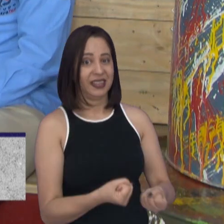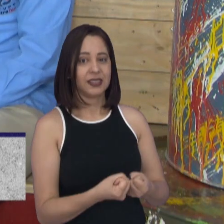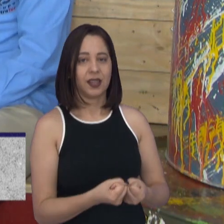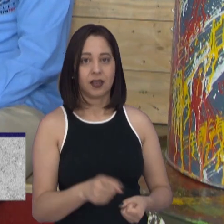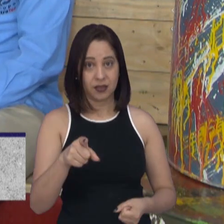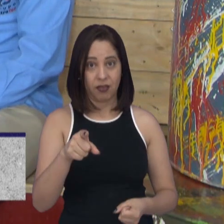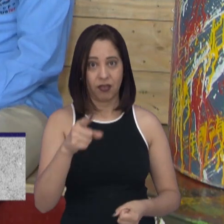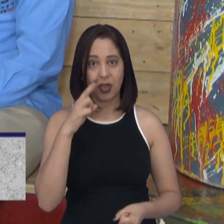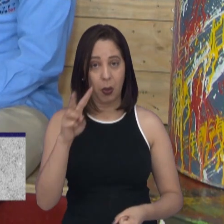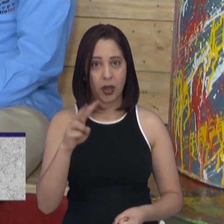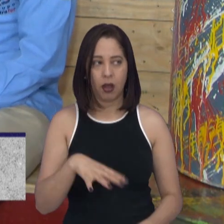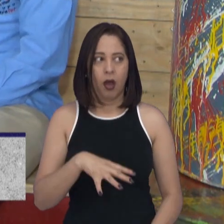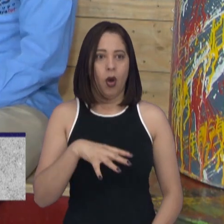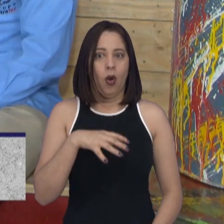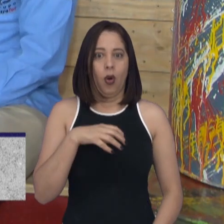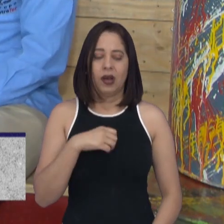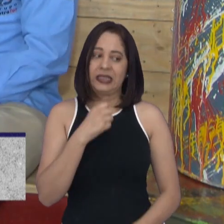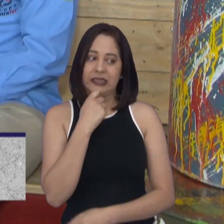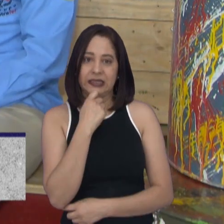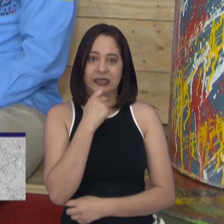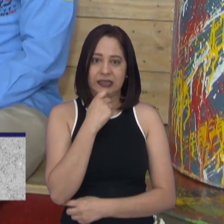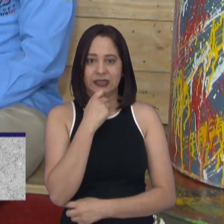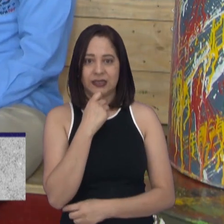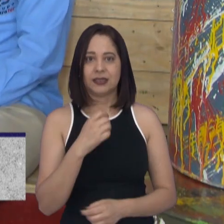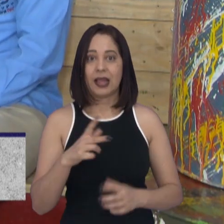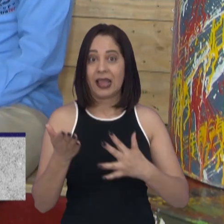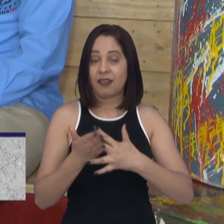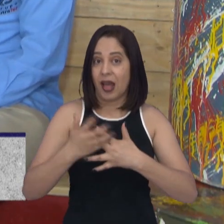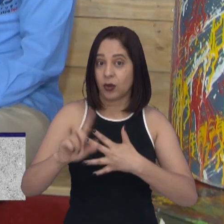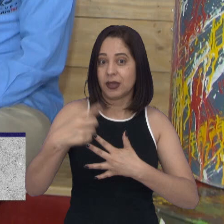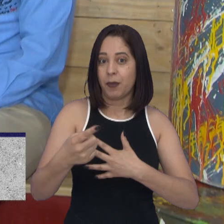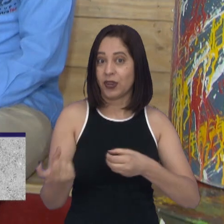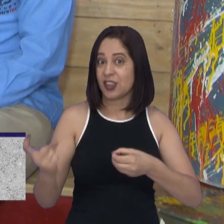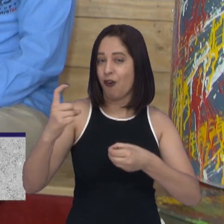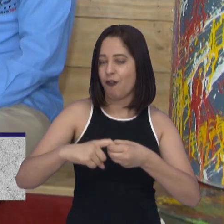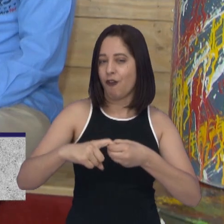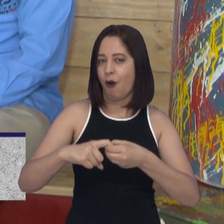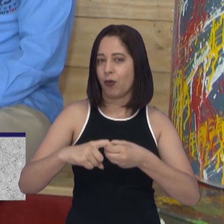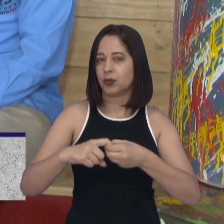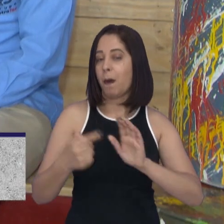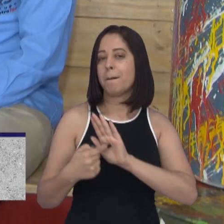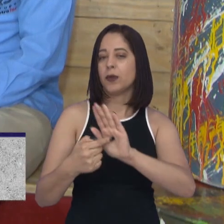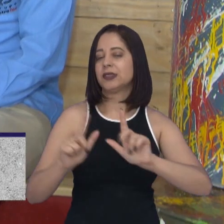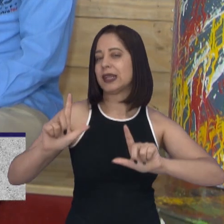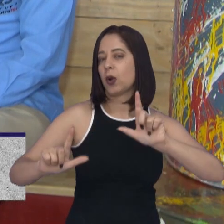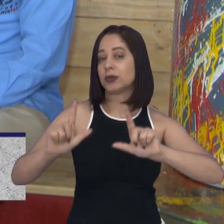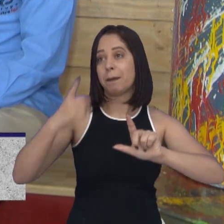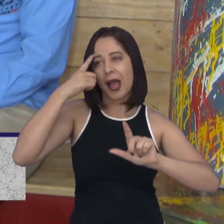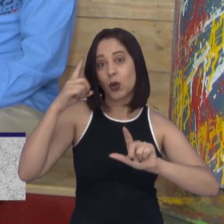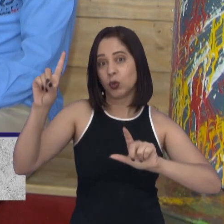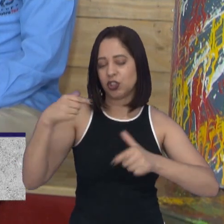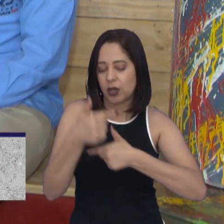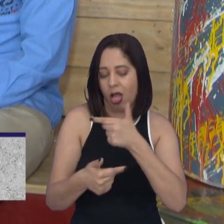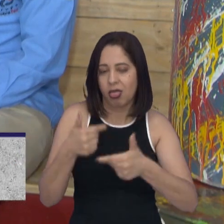viu a respiração funda do Gabriel, né? Bom, vou fazer o seguinte, daqui a pouquinho eu volto com o quadro Job do Dia. Vou tentar pelo menos